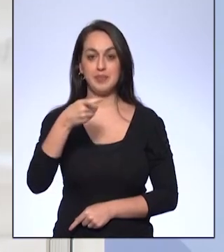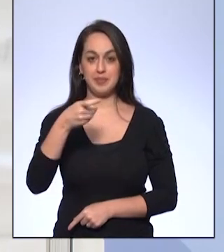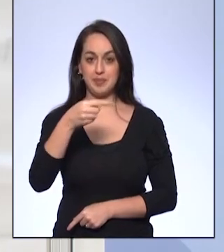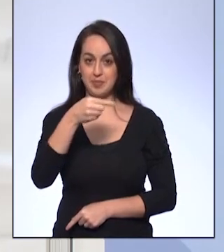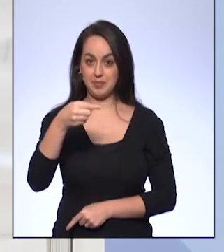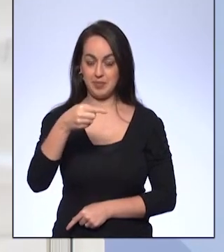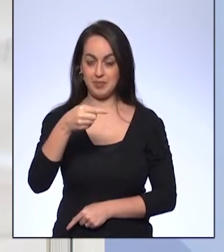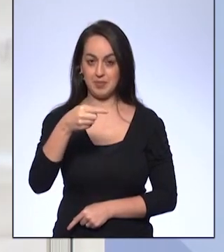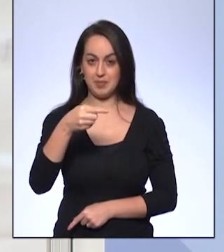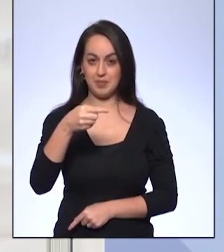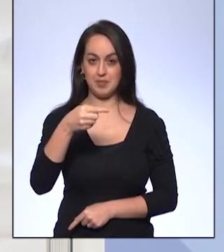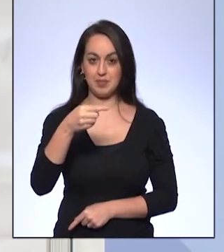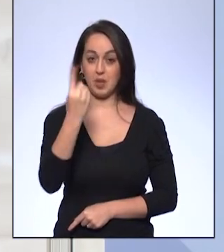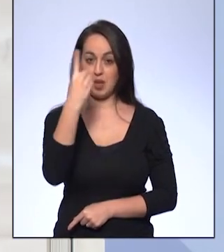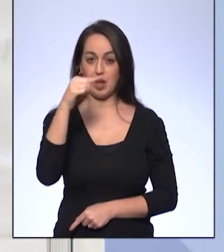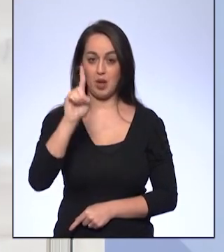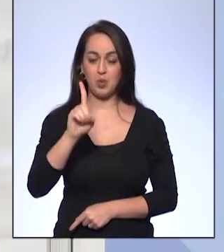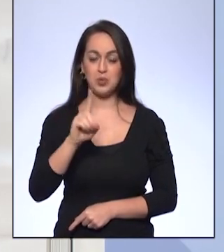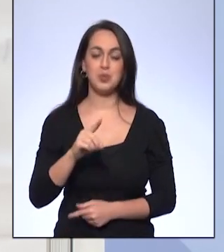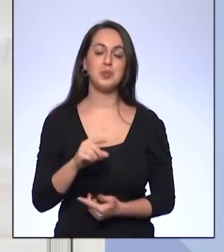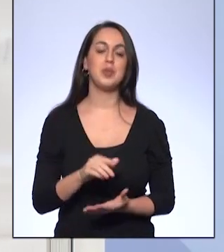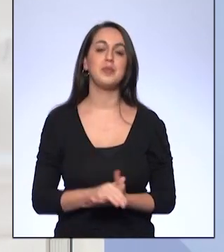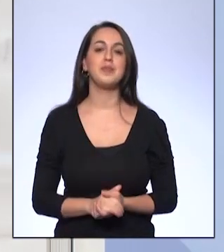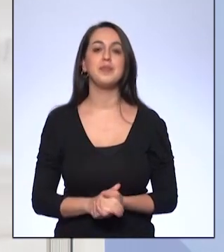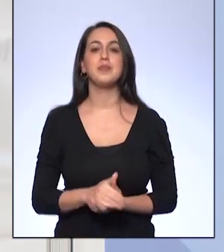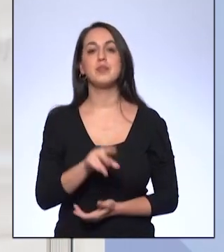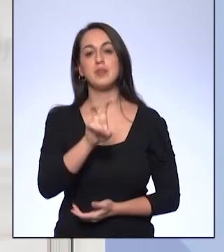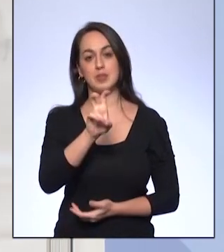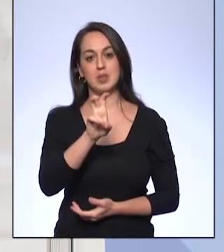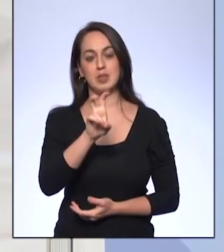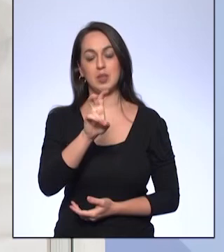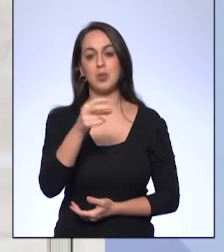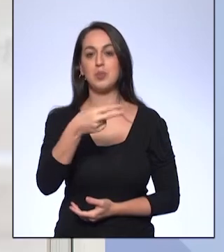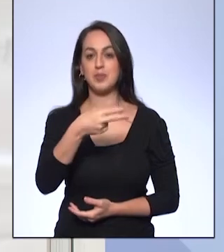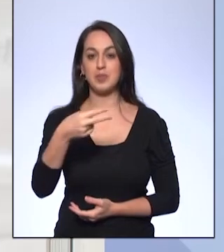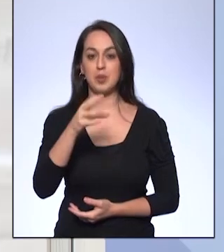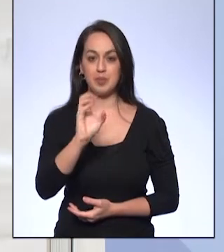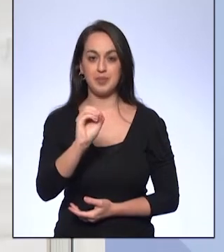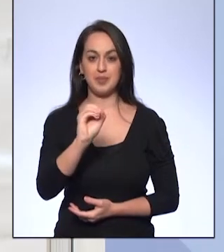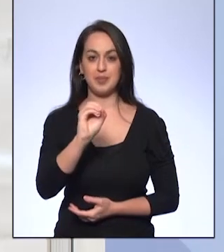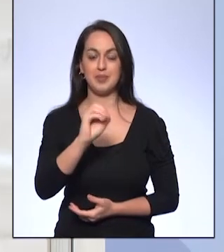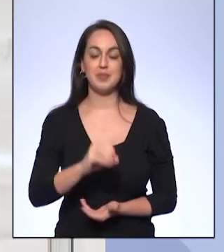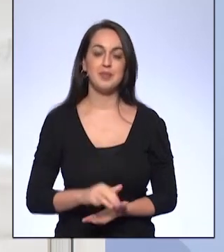X menos a última raiz, 5, igual a